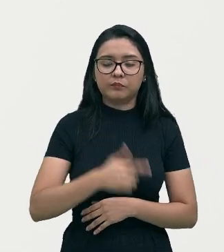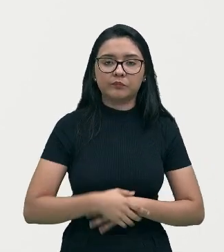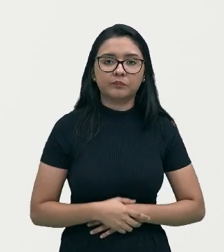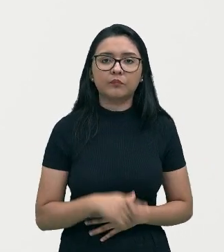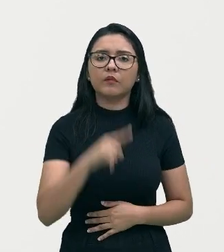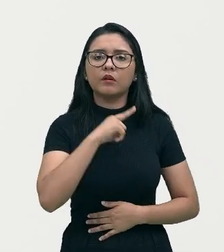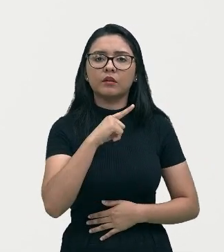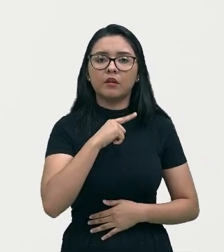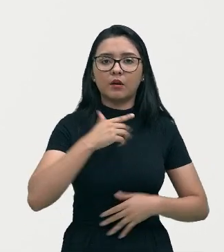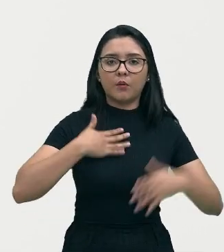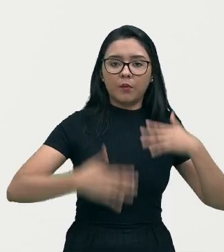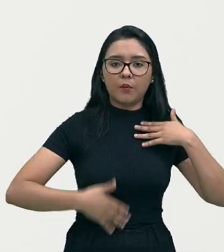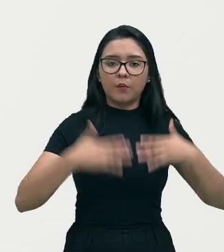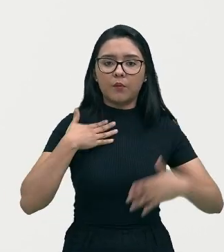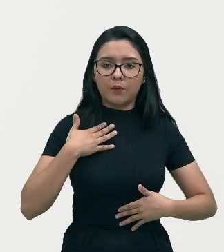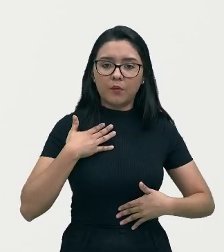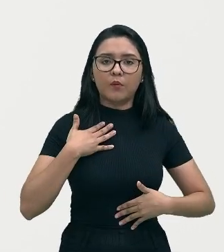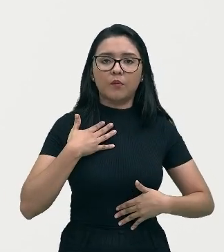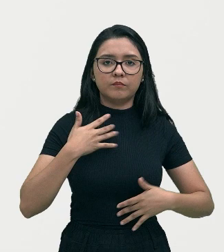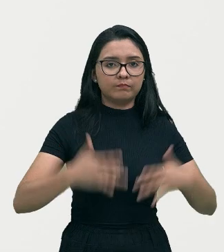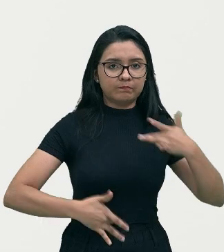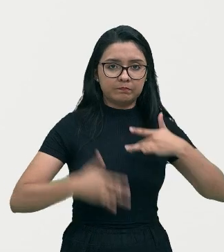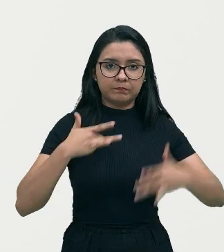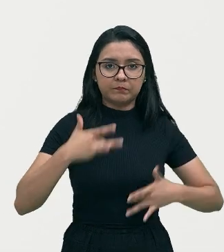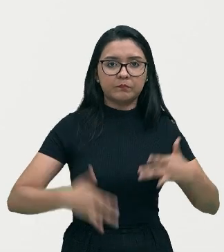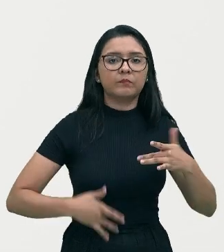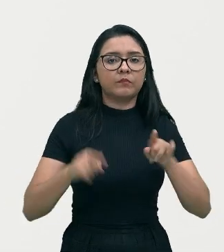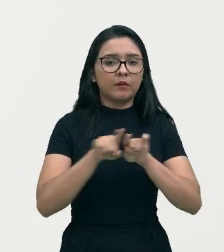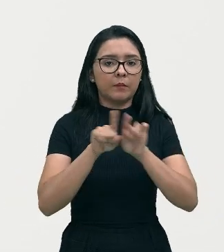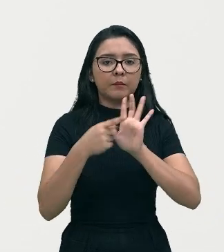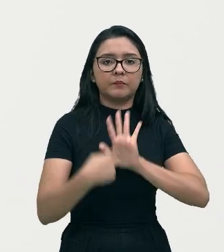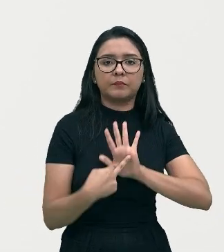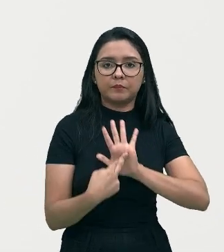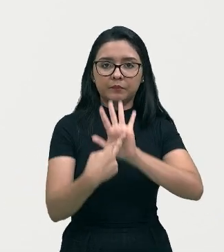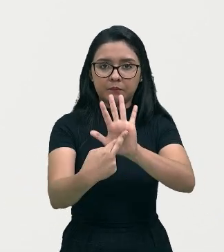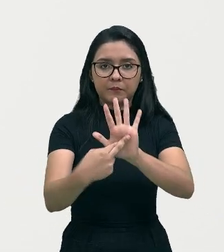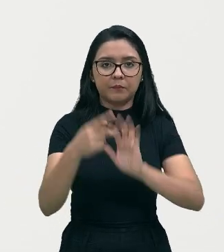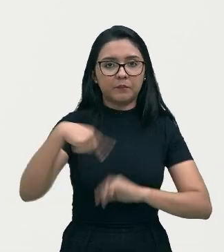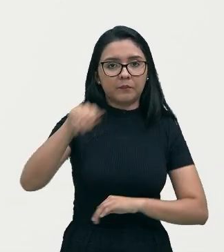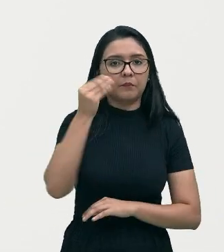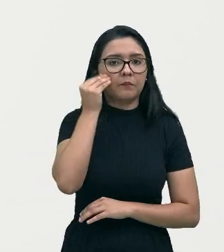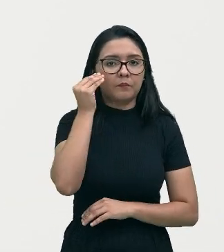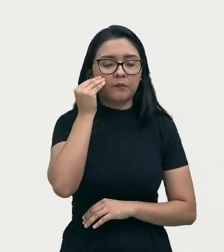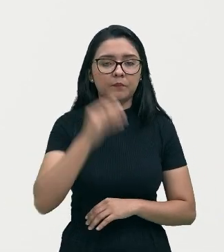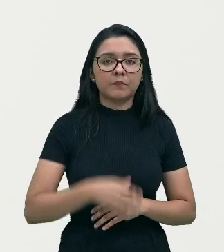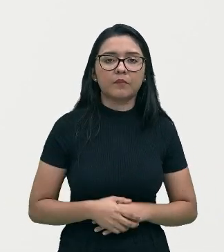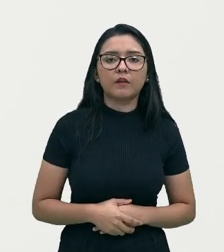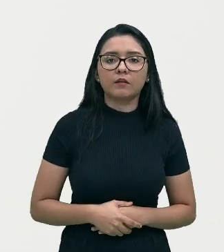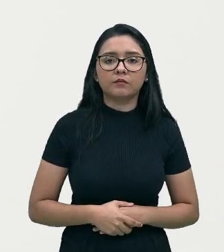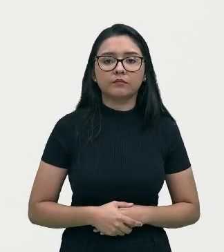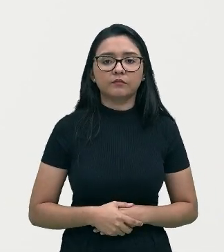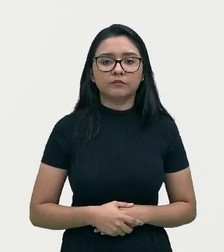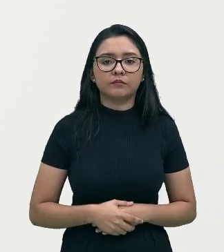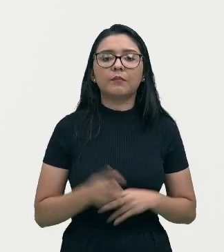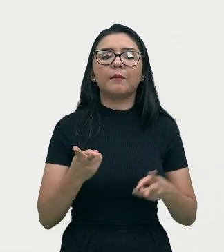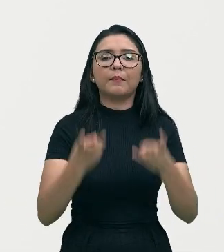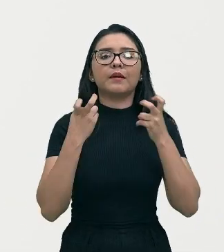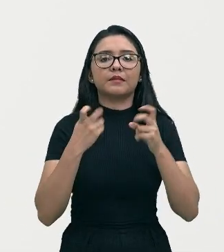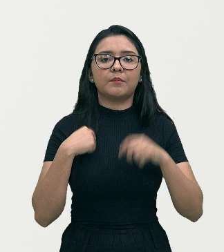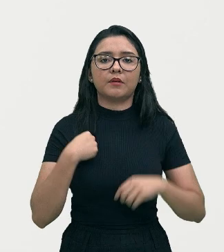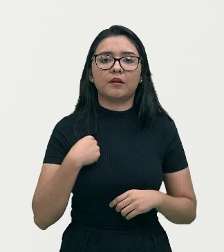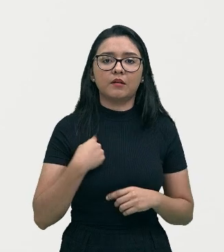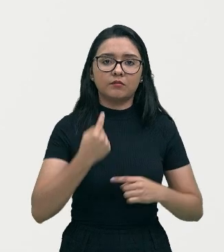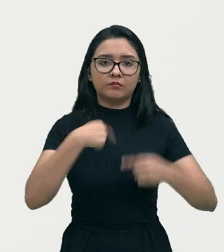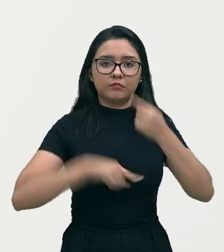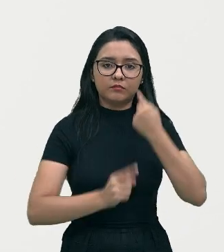gente tem aqui o corpo, órgãos e a parte do corpo sendo representadas aqui, tá? E aí a gente vê o caminho do sangue, né? O sangue